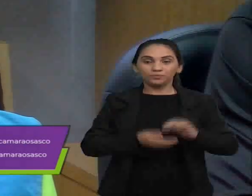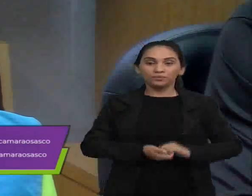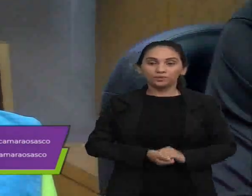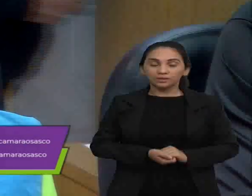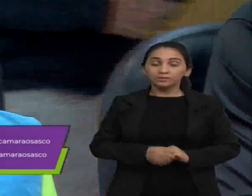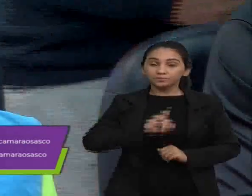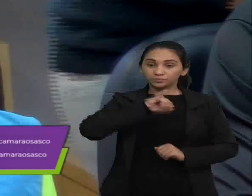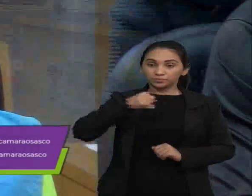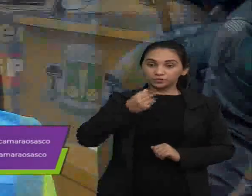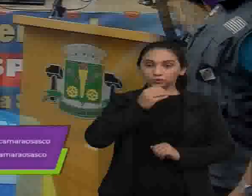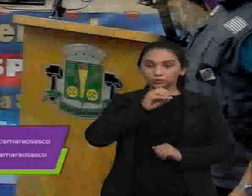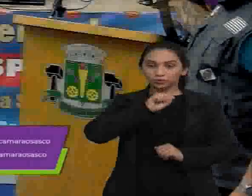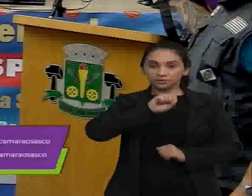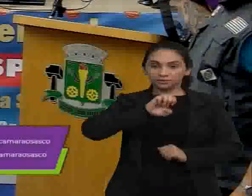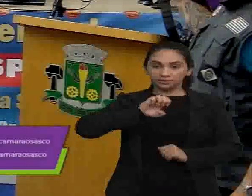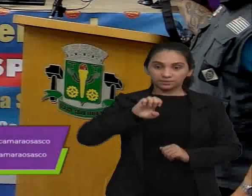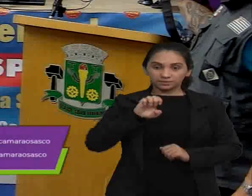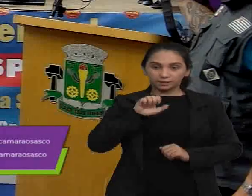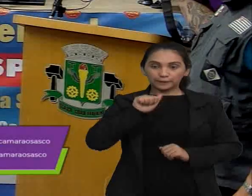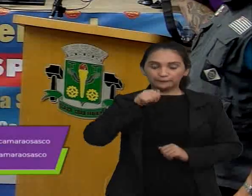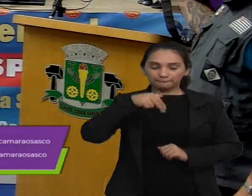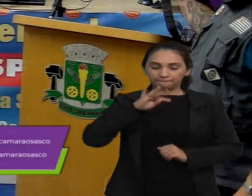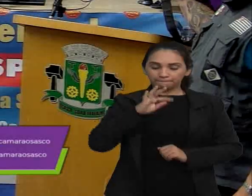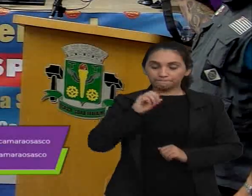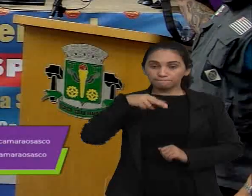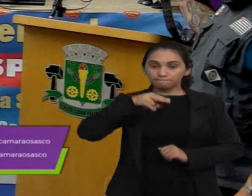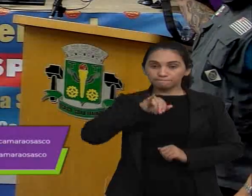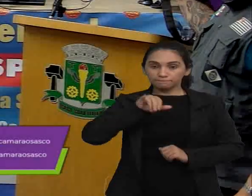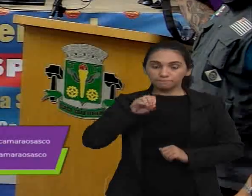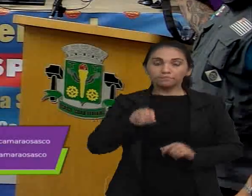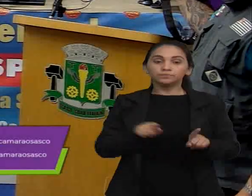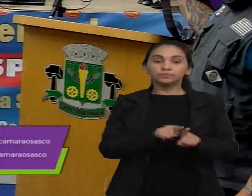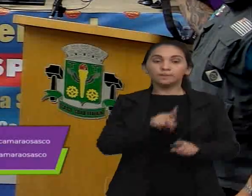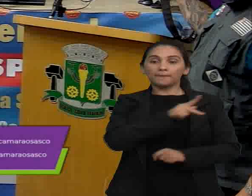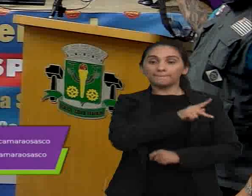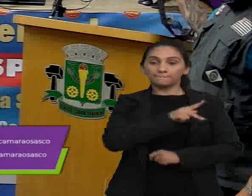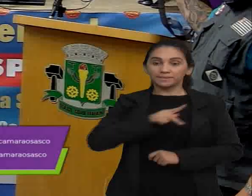José Antônio Fagian, presidente do Cinta Ema.